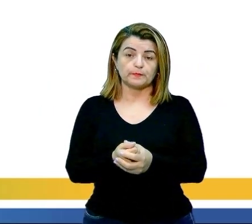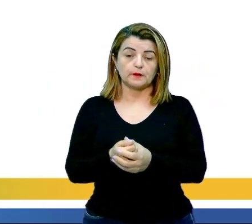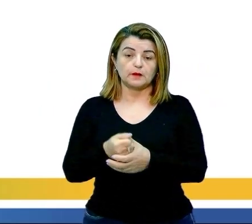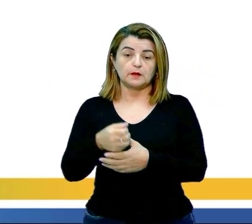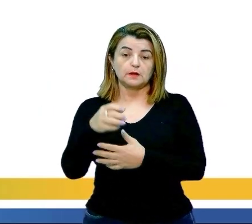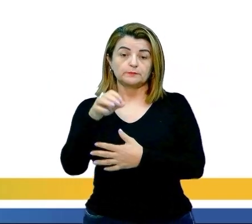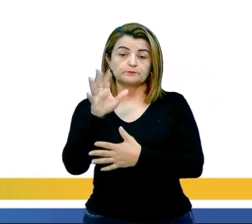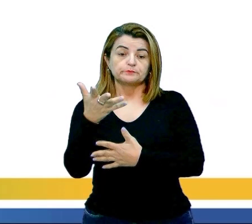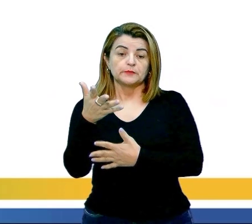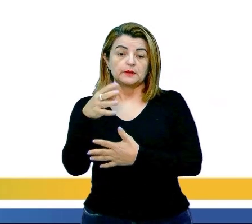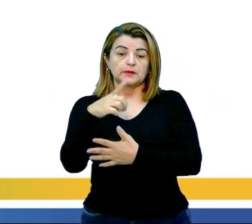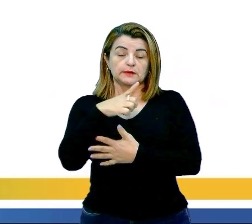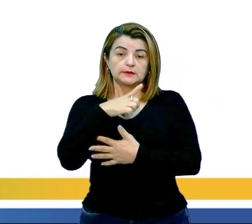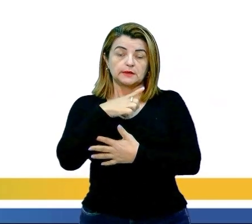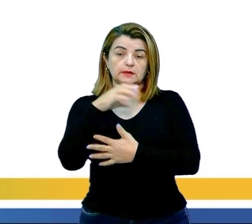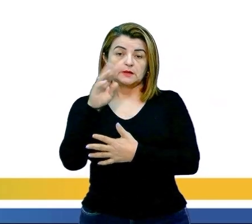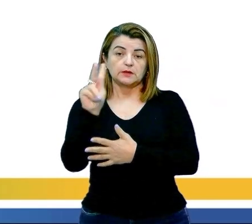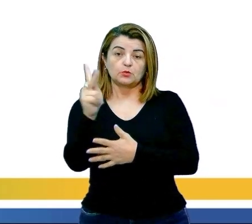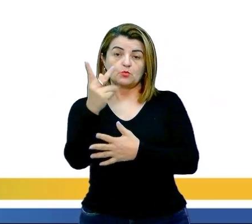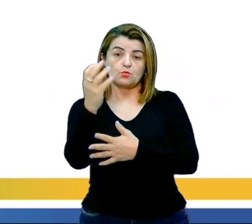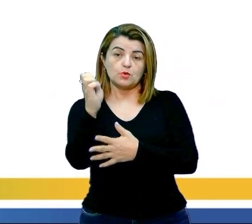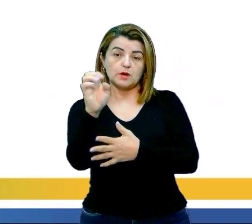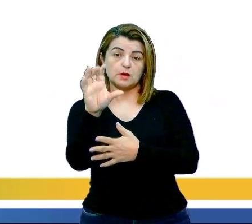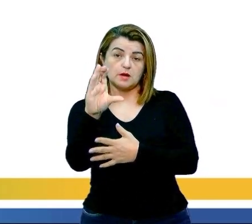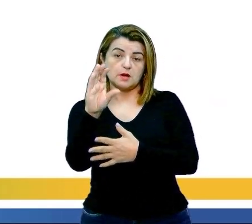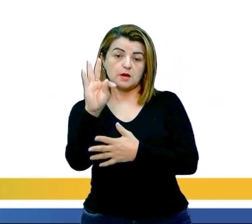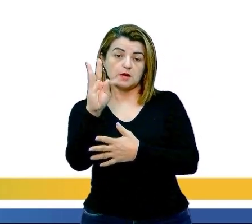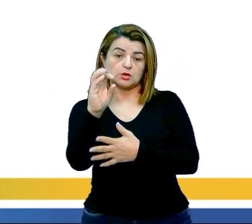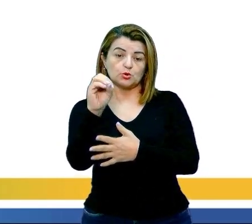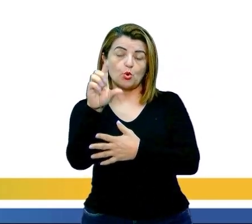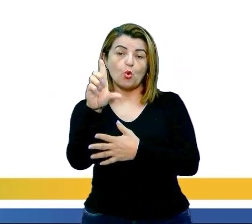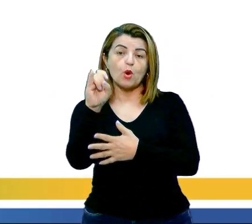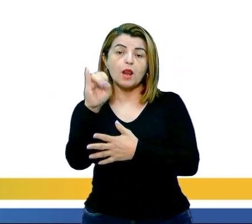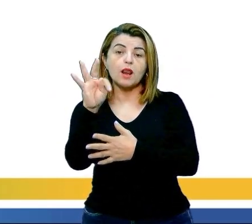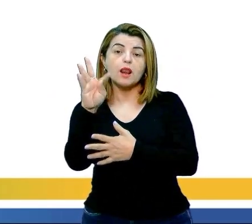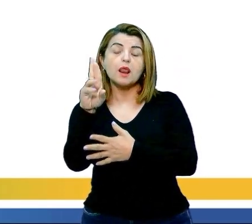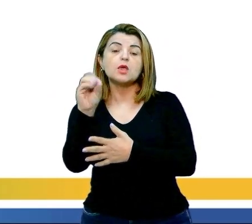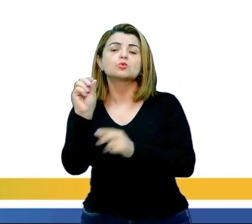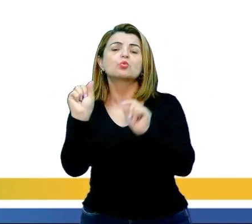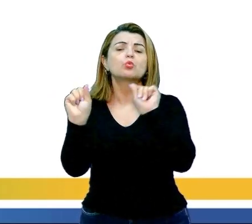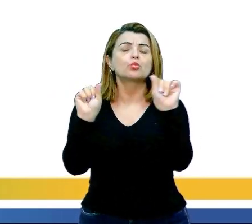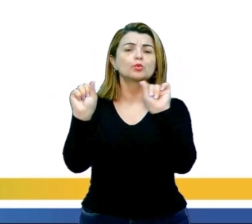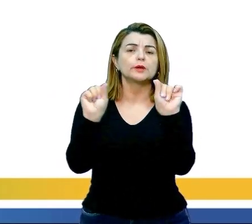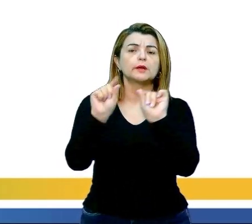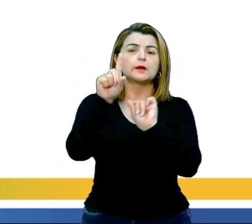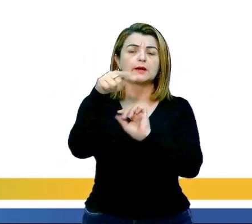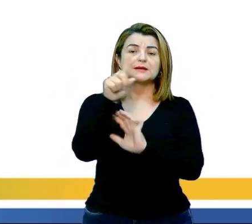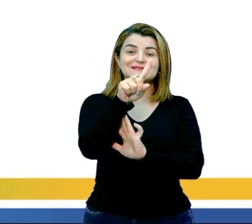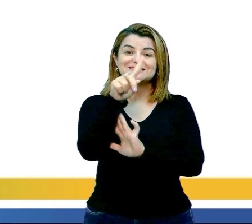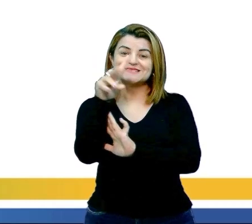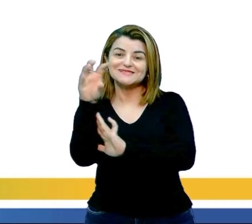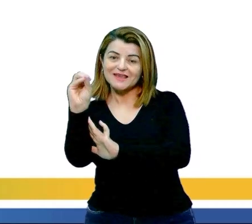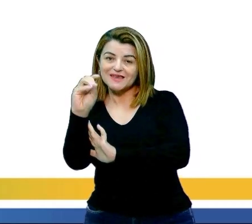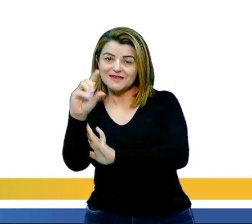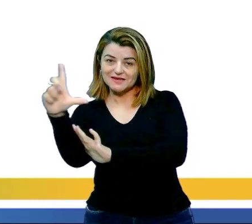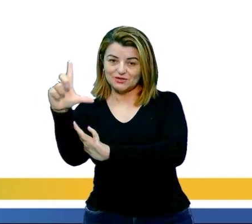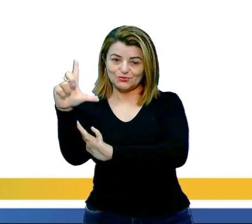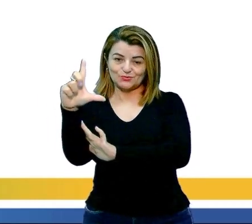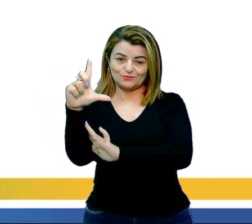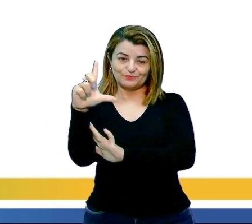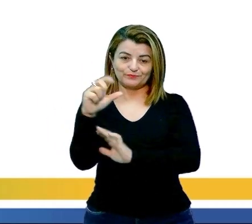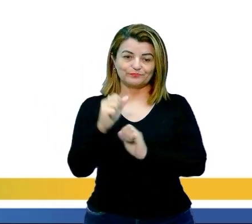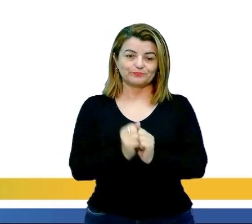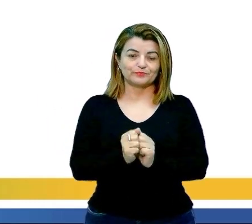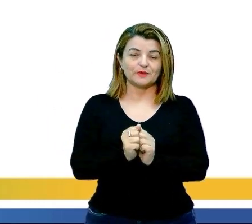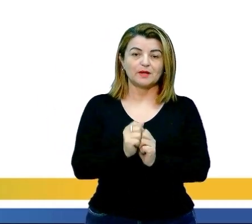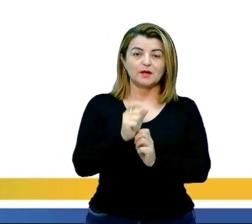hectolitro equivale a 100 litros. E assim sucessivamente até mililitro. 1 mililitro